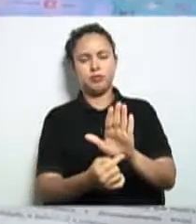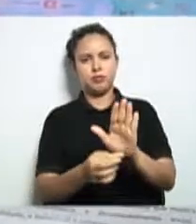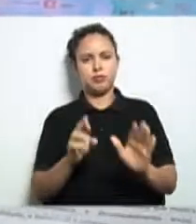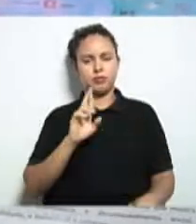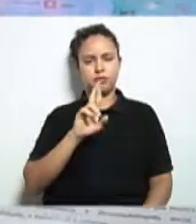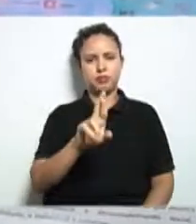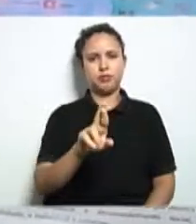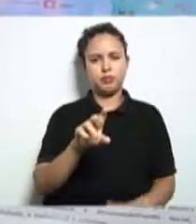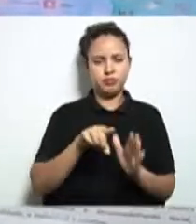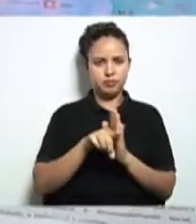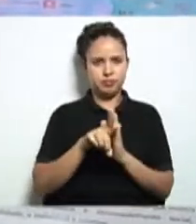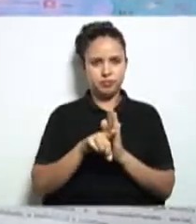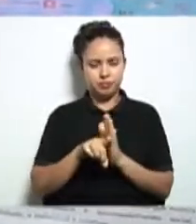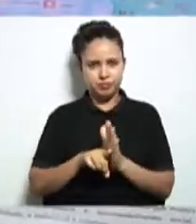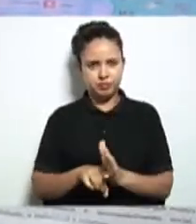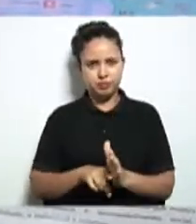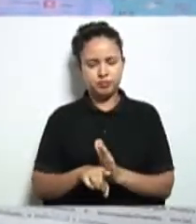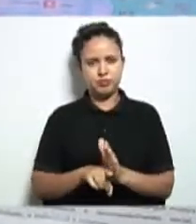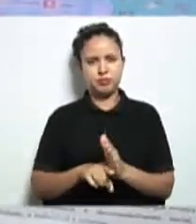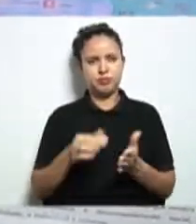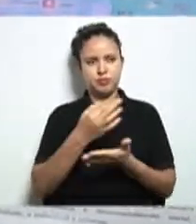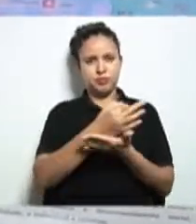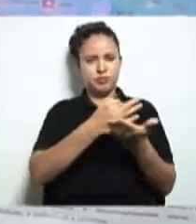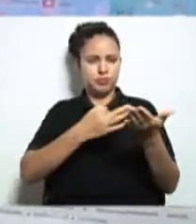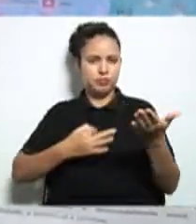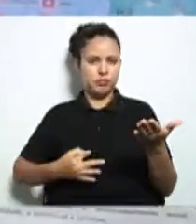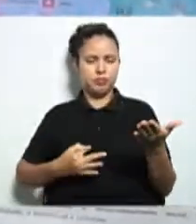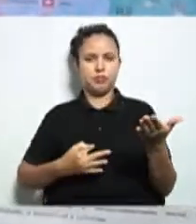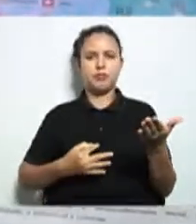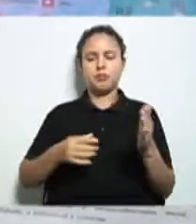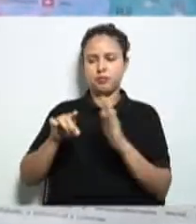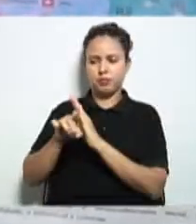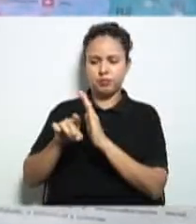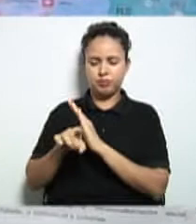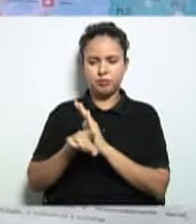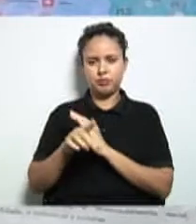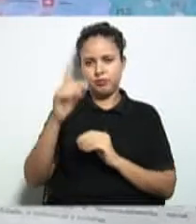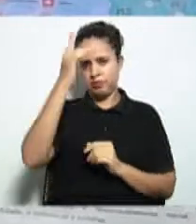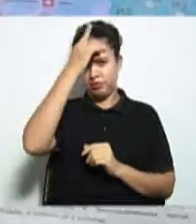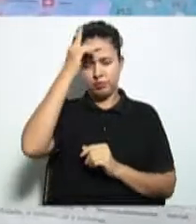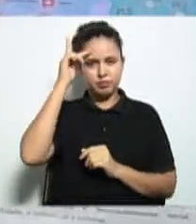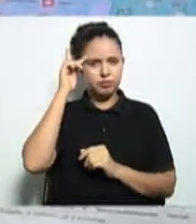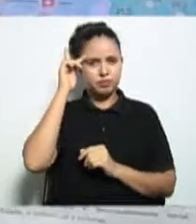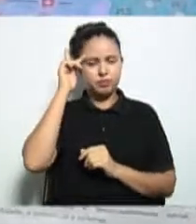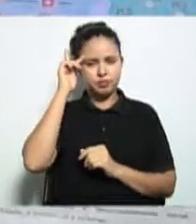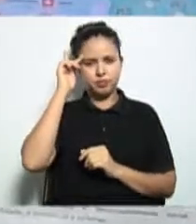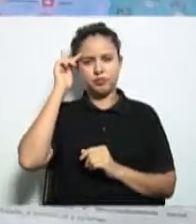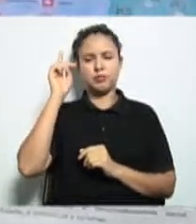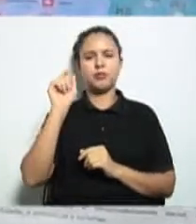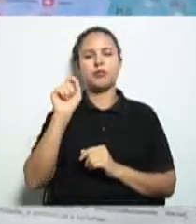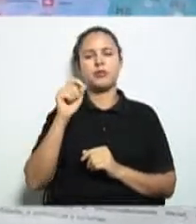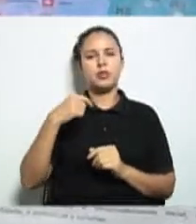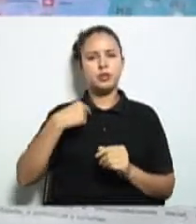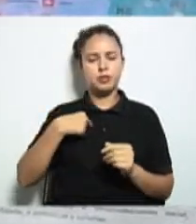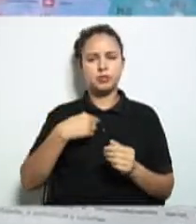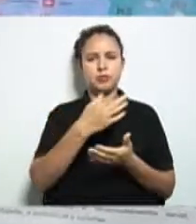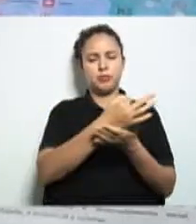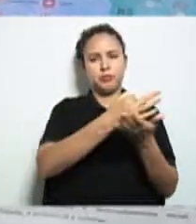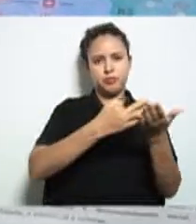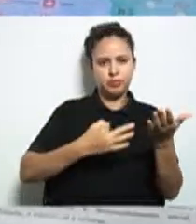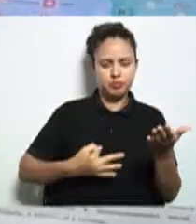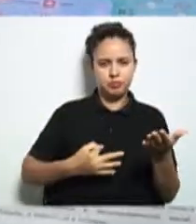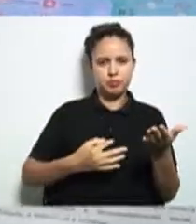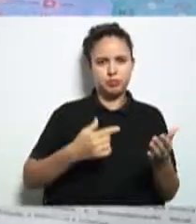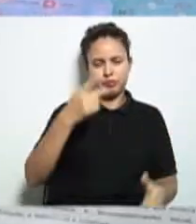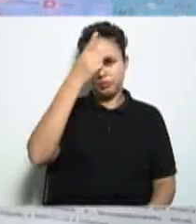pesquisa, do formulário que apliquei com várias pessoas sobre cooperativismo e seus ramos. Eu apliquei um formulário junto a 20